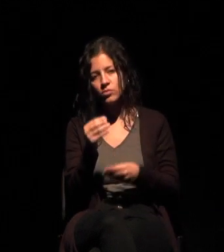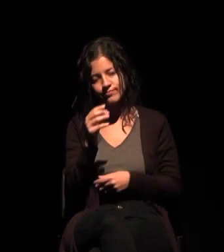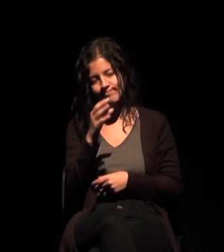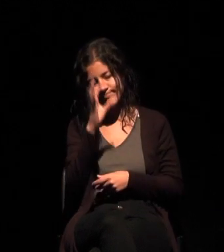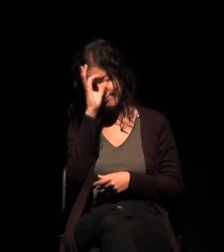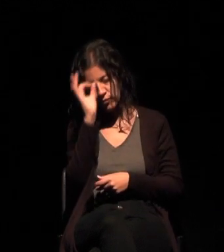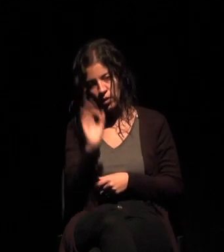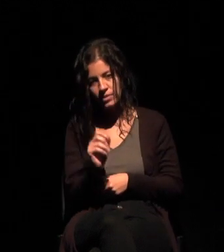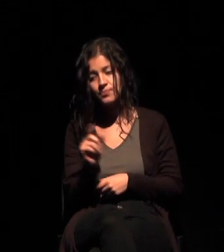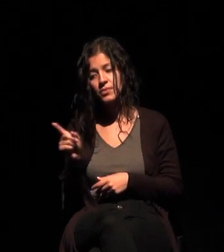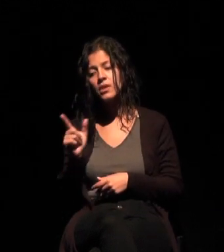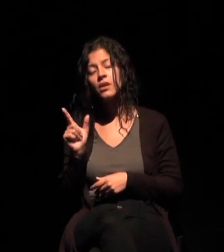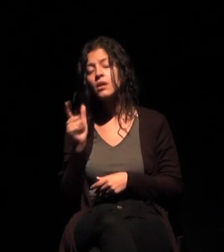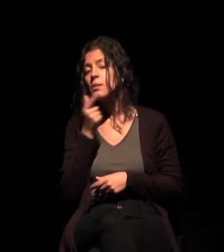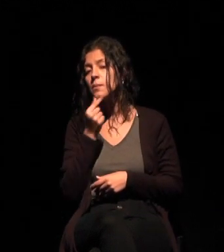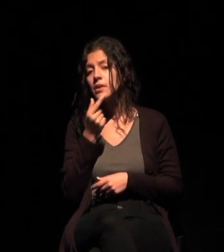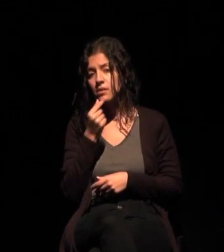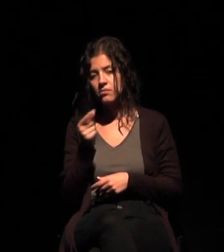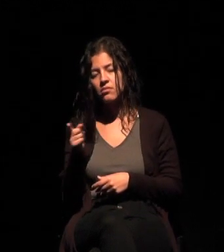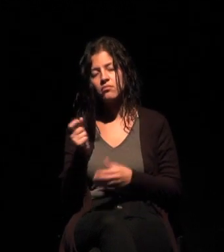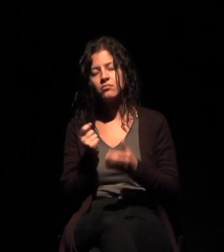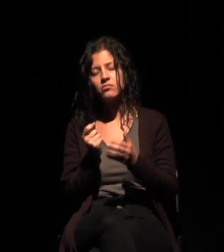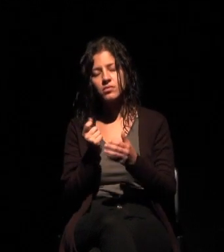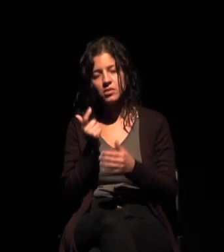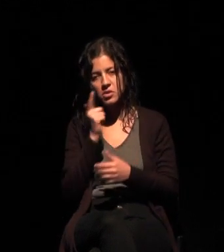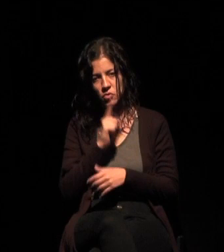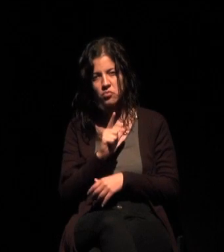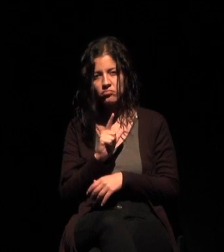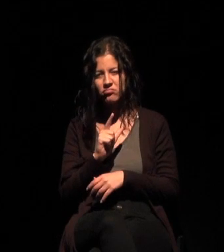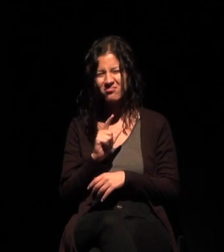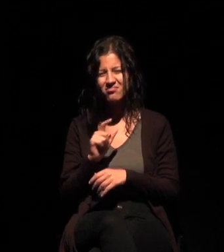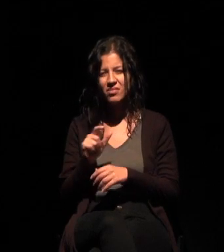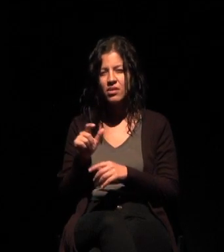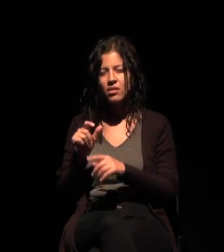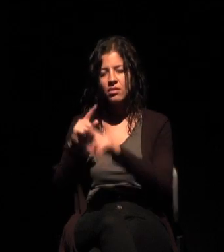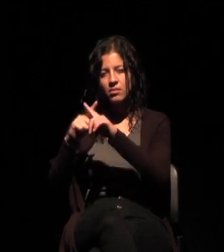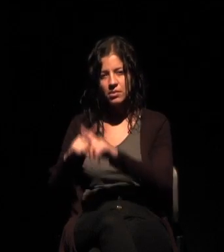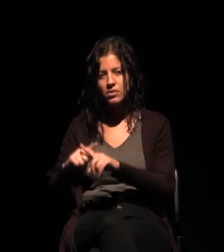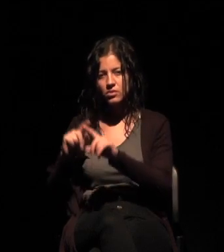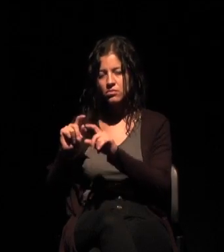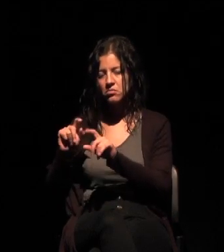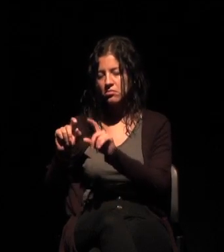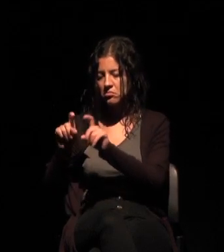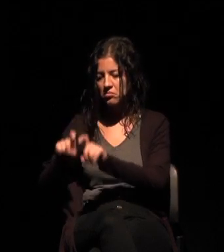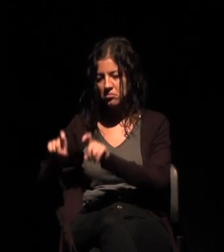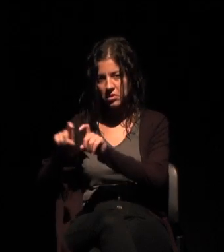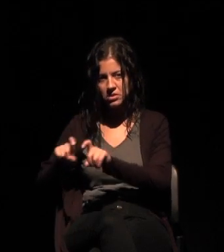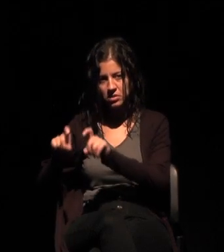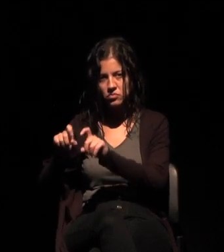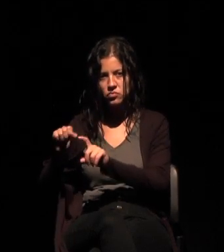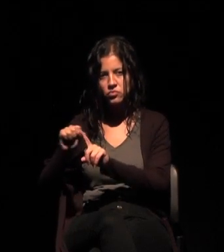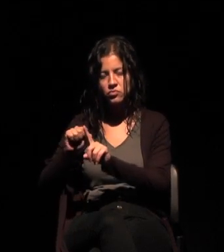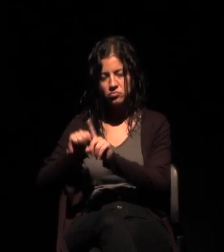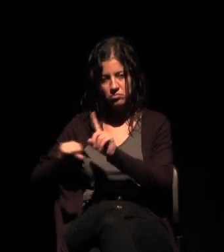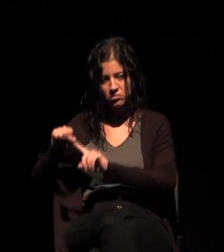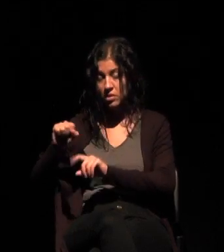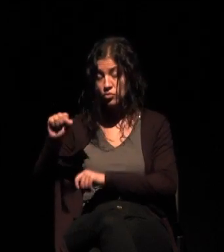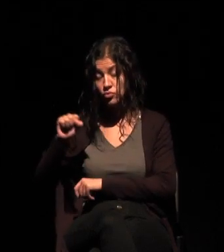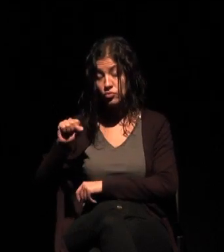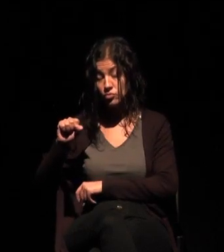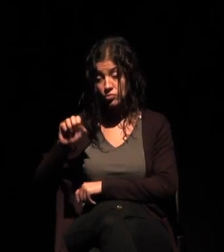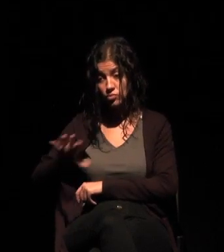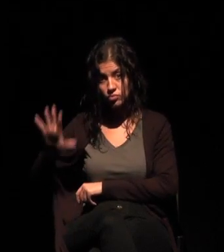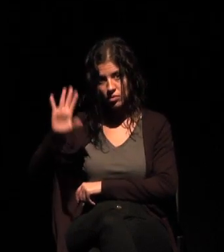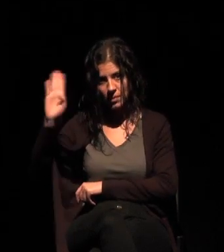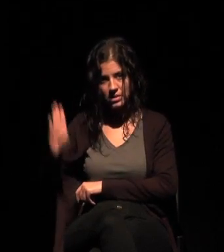computação é e onde ele aprende um programa não aprendia só uma rede neural e aprende o programa tem por exemplo esse